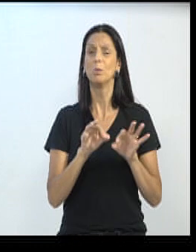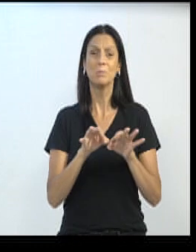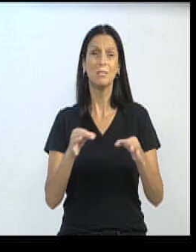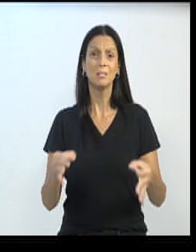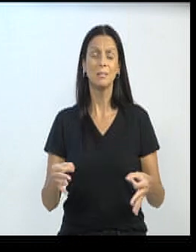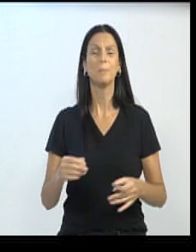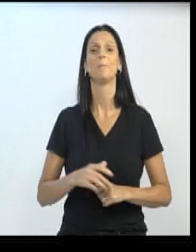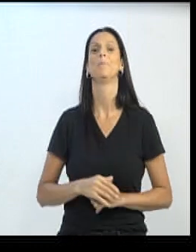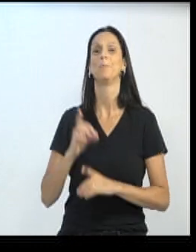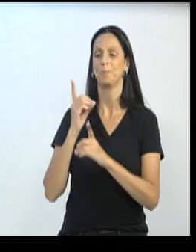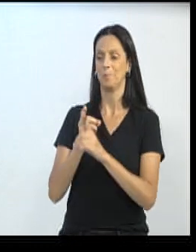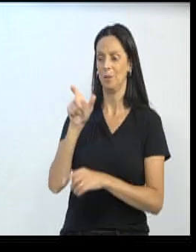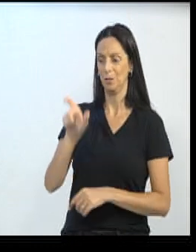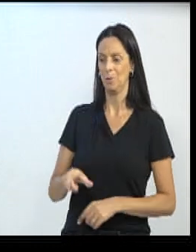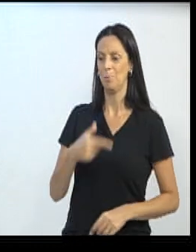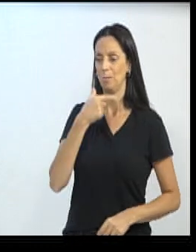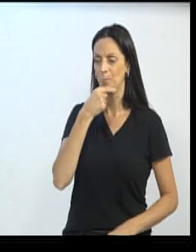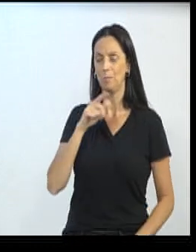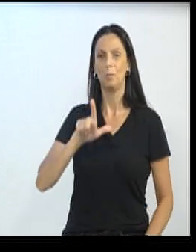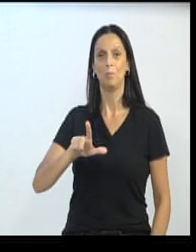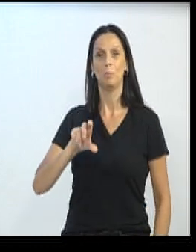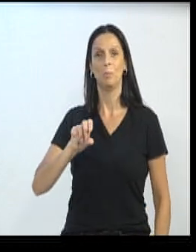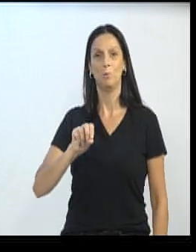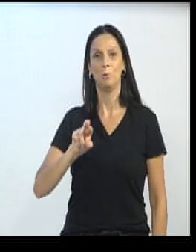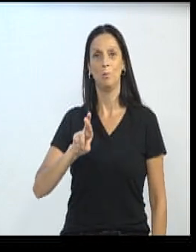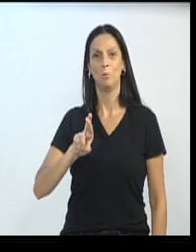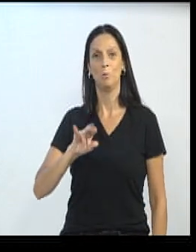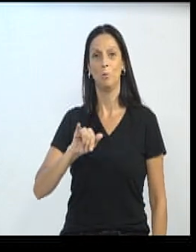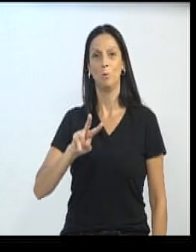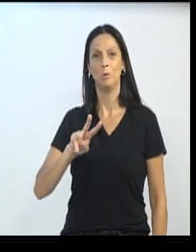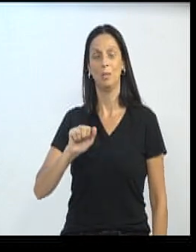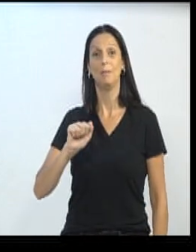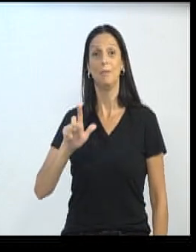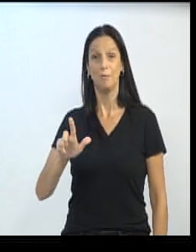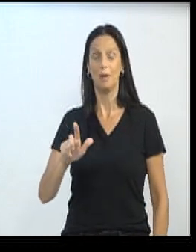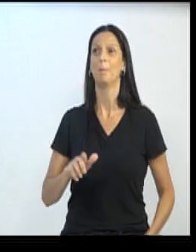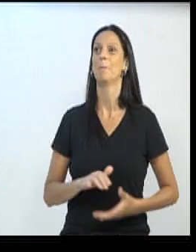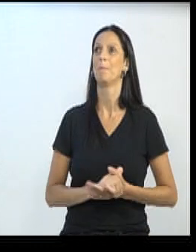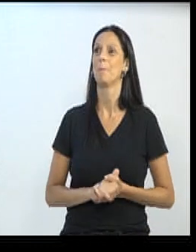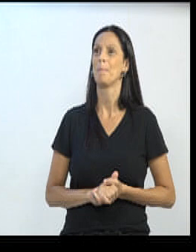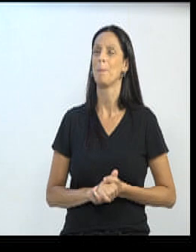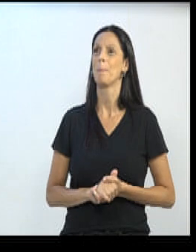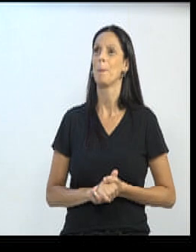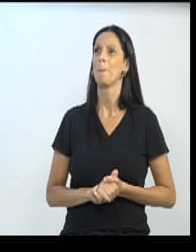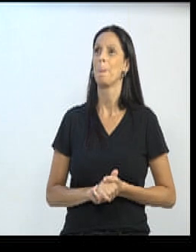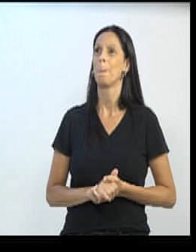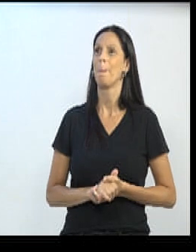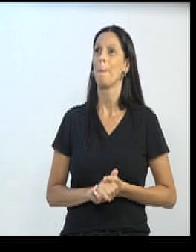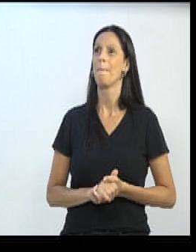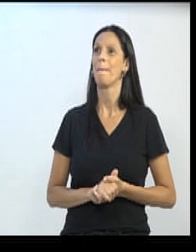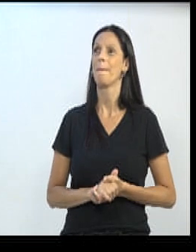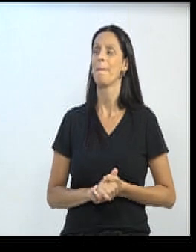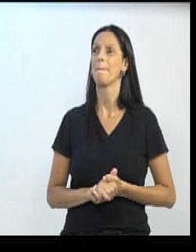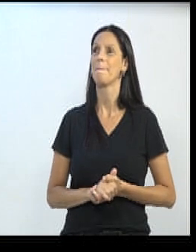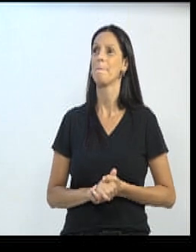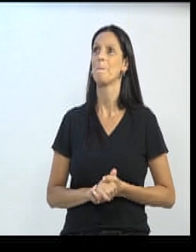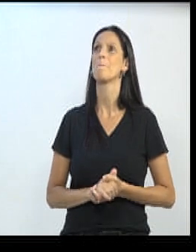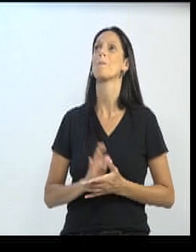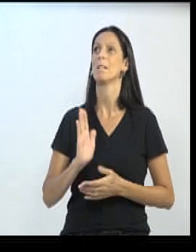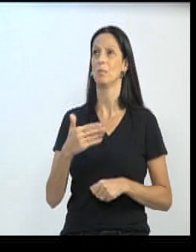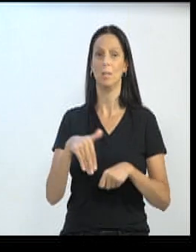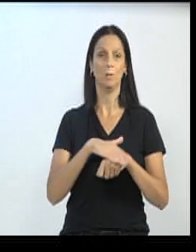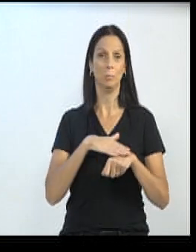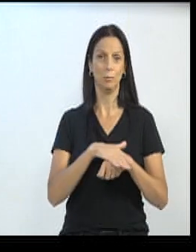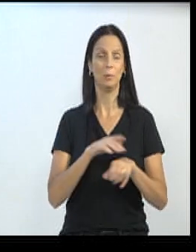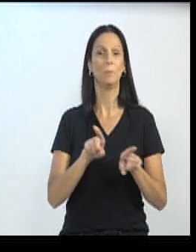lá encontrei o seu Lourival que é seu amigo falou inclusive pediu para que o Senhor pudesse nós temos aqui um servíveis já passei por o secretário Matias